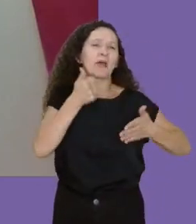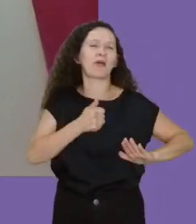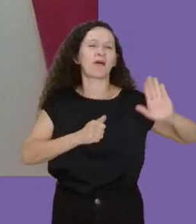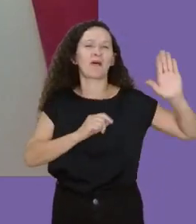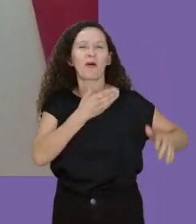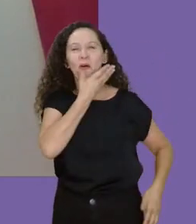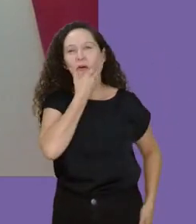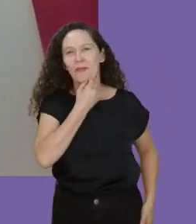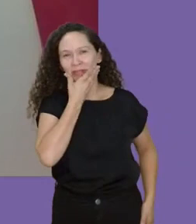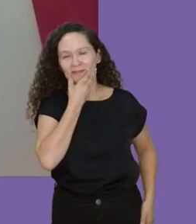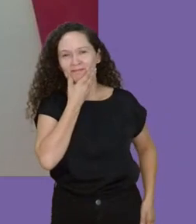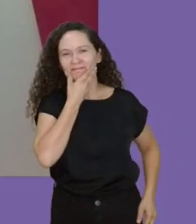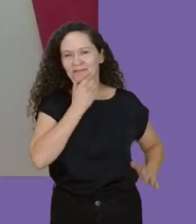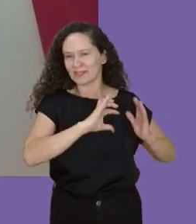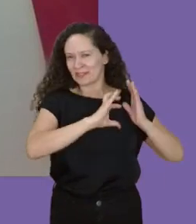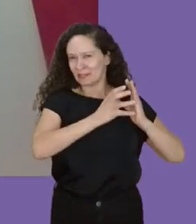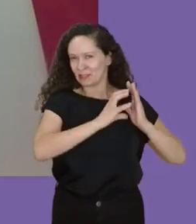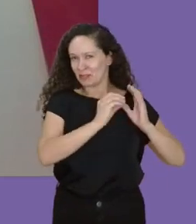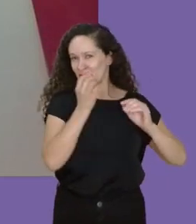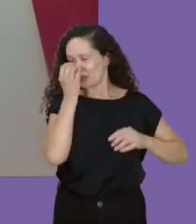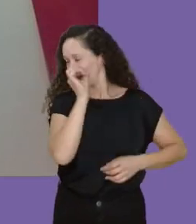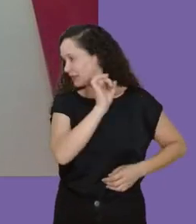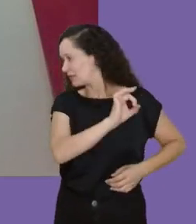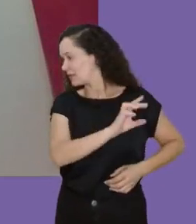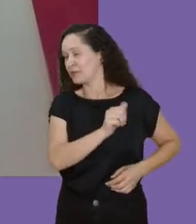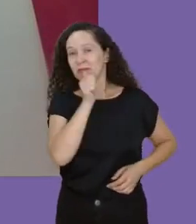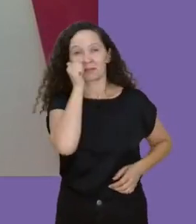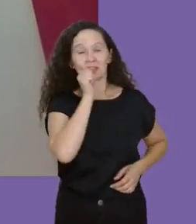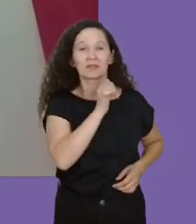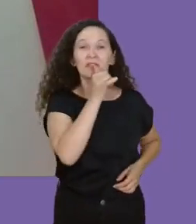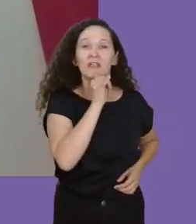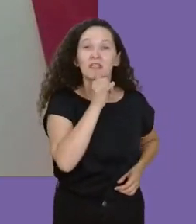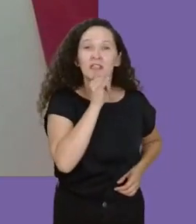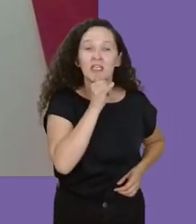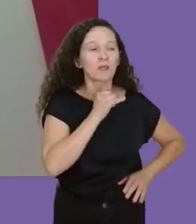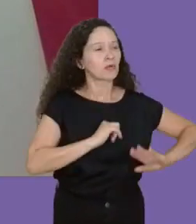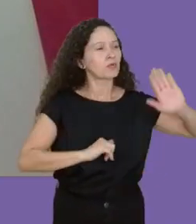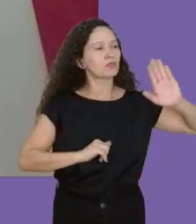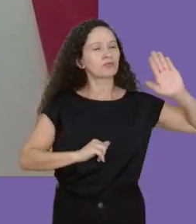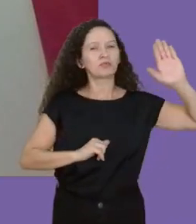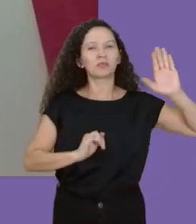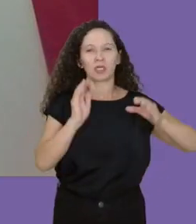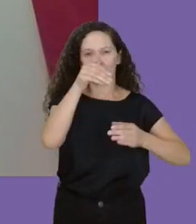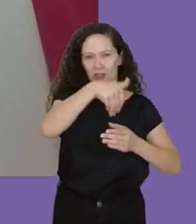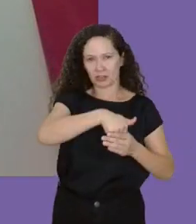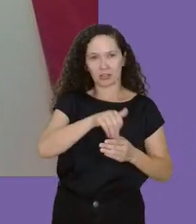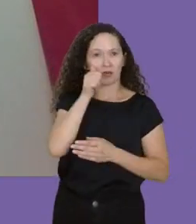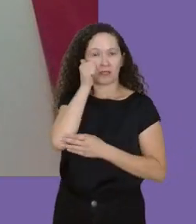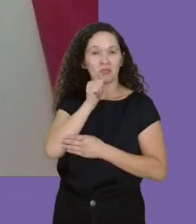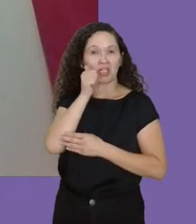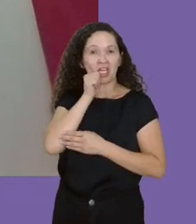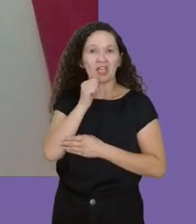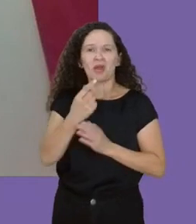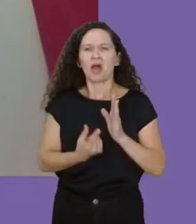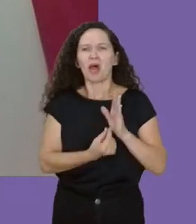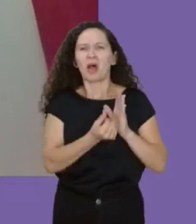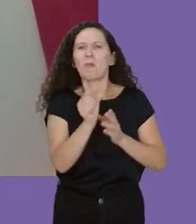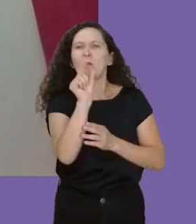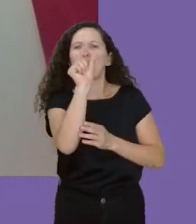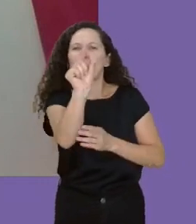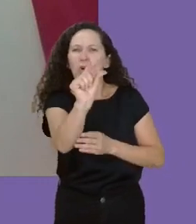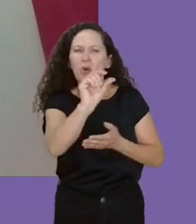homens, né? Então, eles deixam as mulheres, por exemplo, mulheres candidatas, totalmente subfinanciadas,